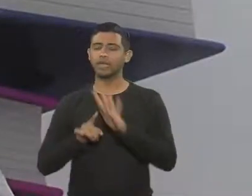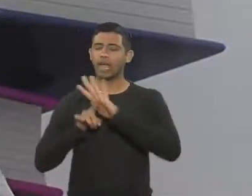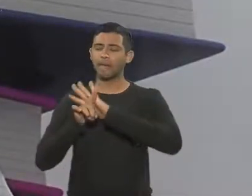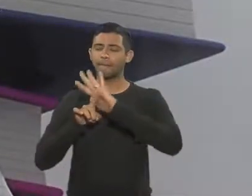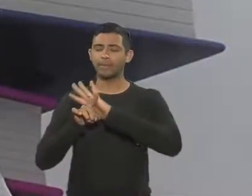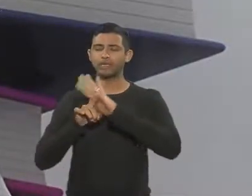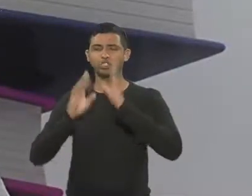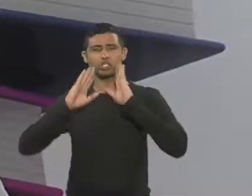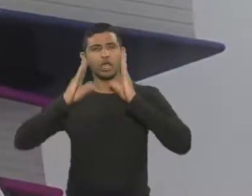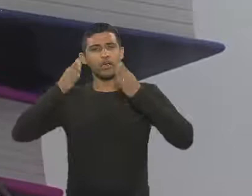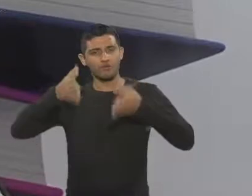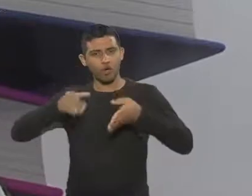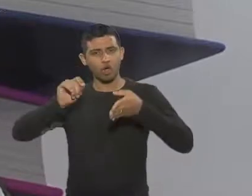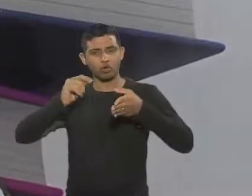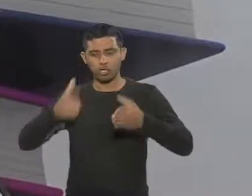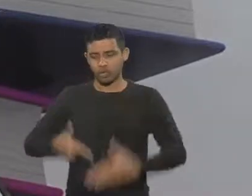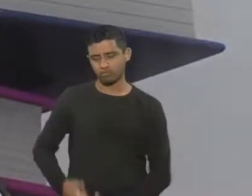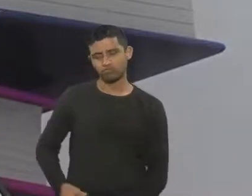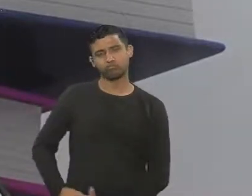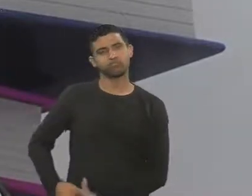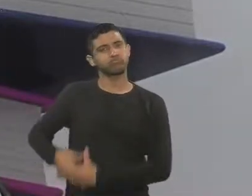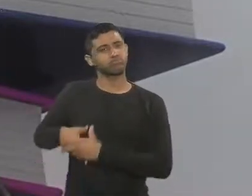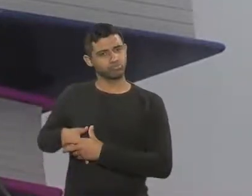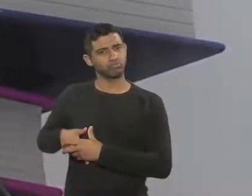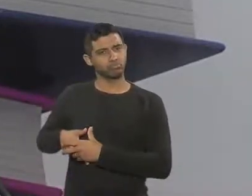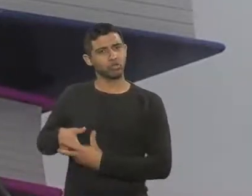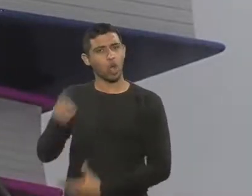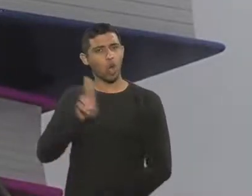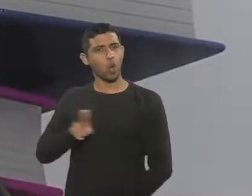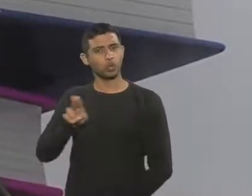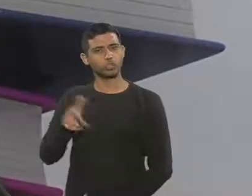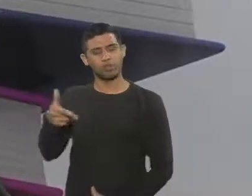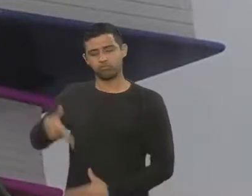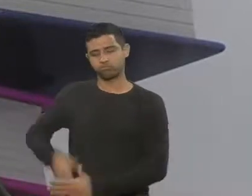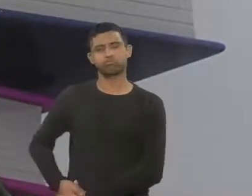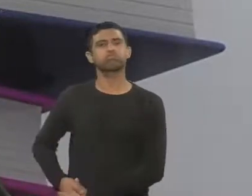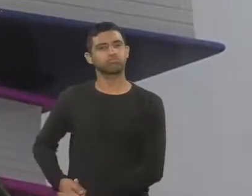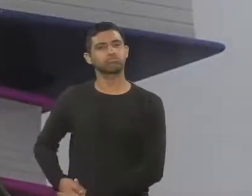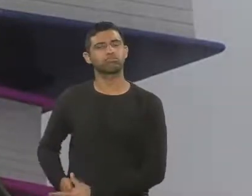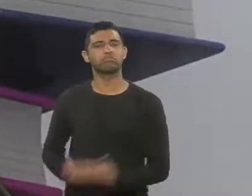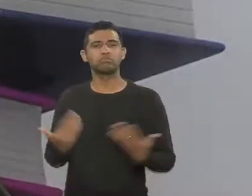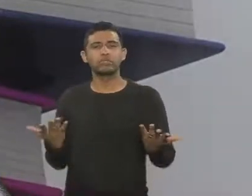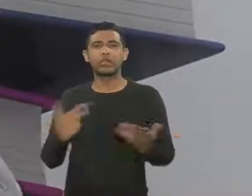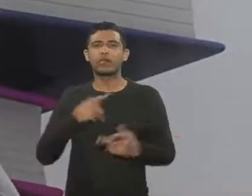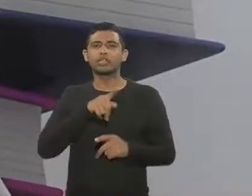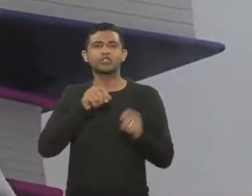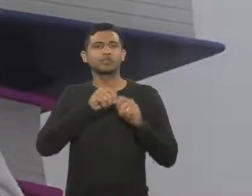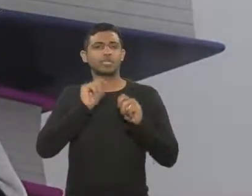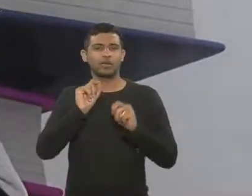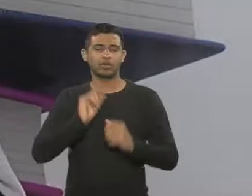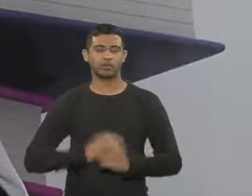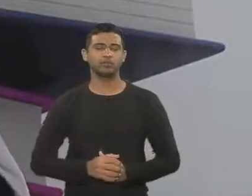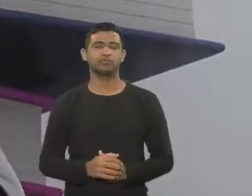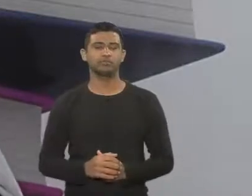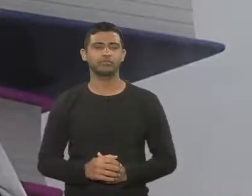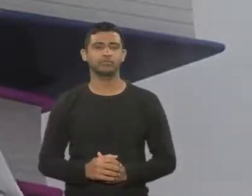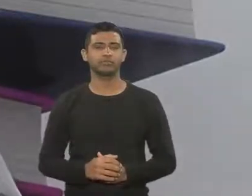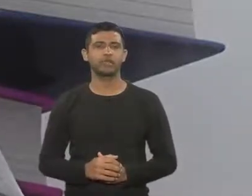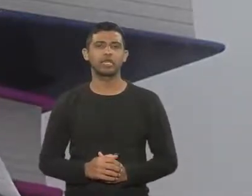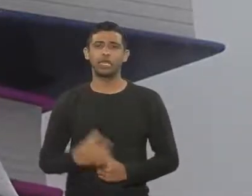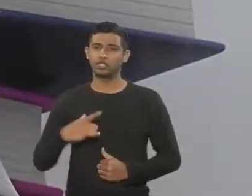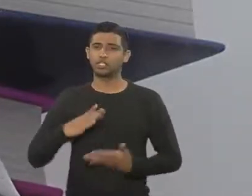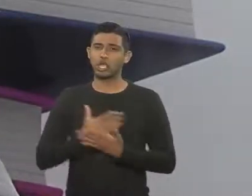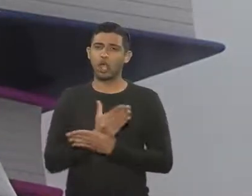era relativa a porte de armas, né, uso de armas de fogo. Então, o que fizeram? tinham lá